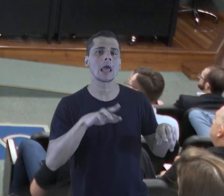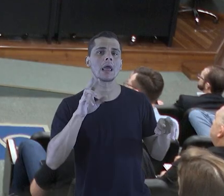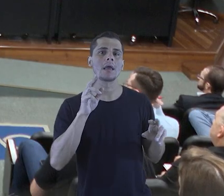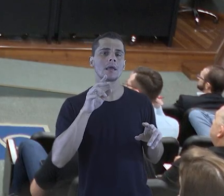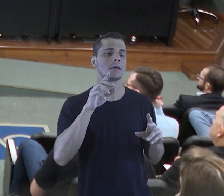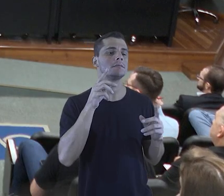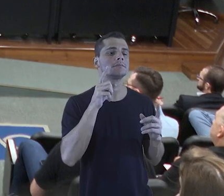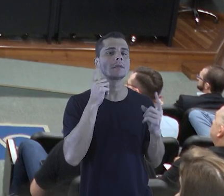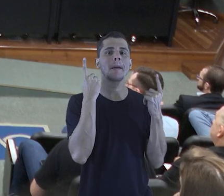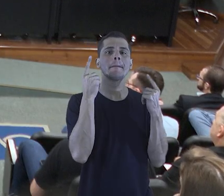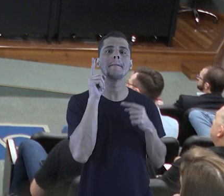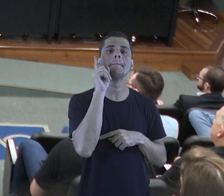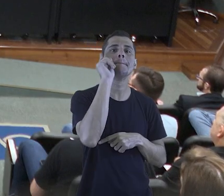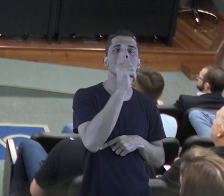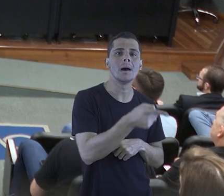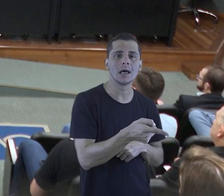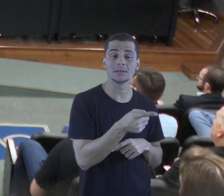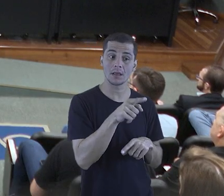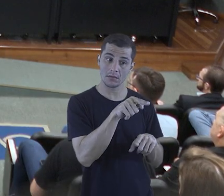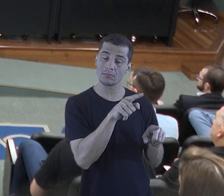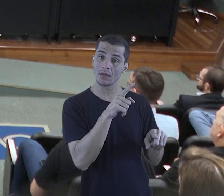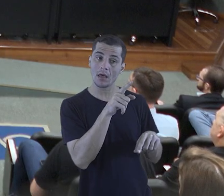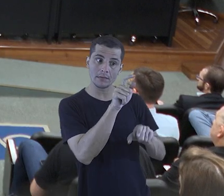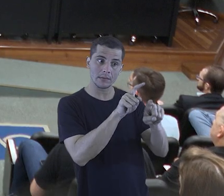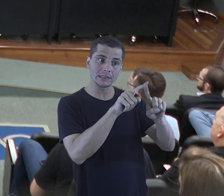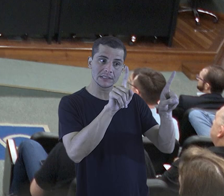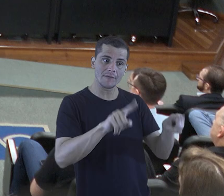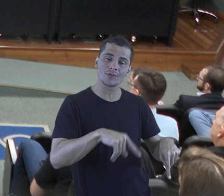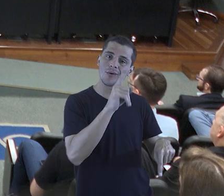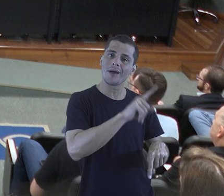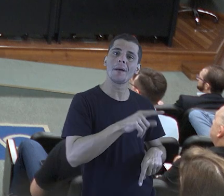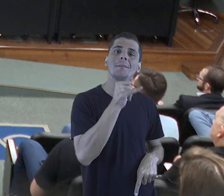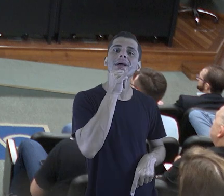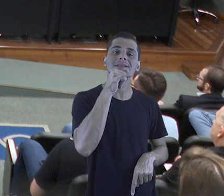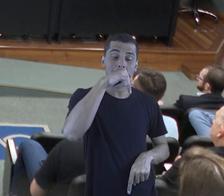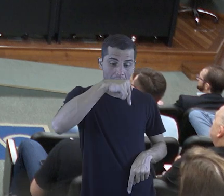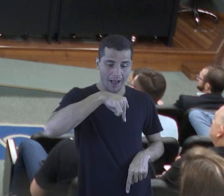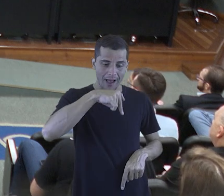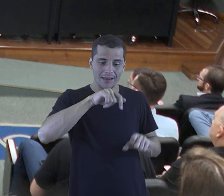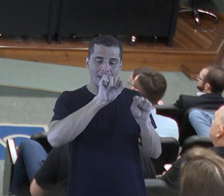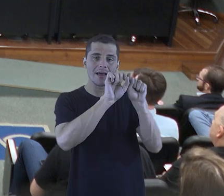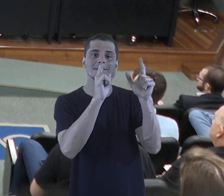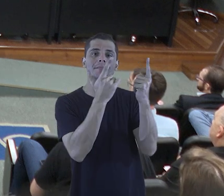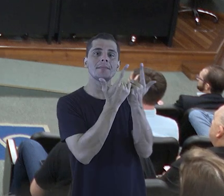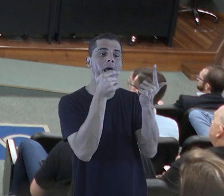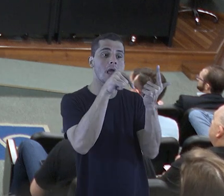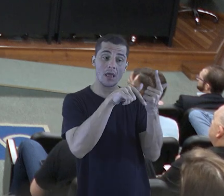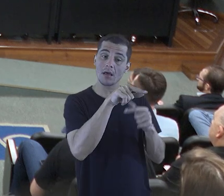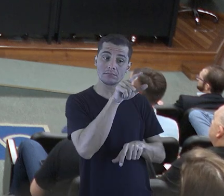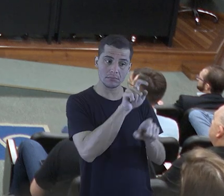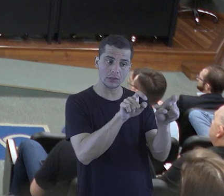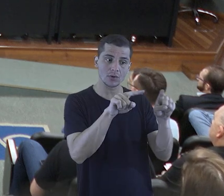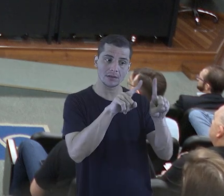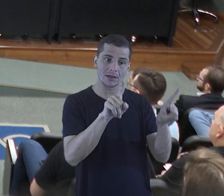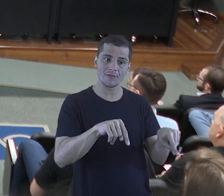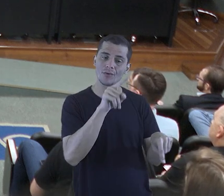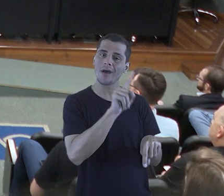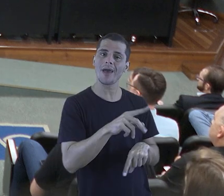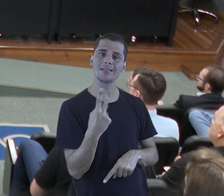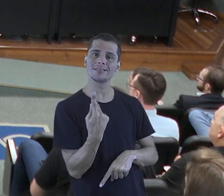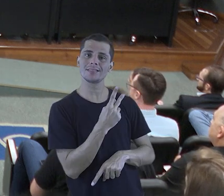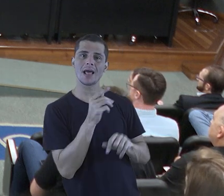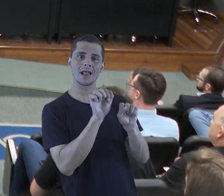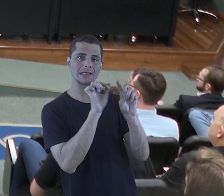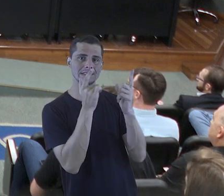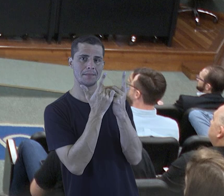operador de dados. O servidor exerce competência em nome de quem? Vocês falam em nome próprio? Aqui? Vocês falam em nome da? A Assembleia. Ainda